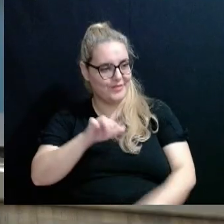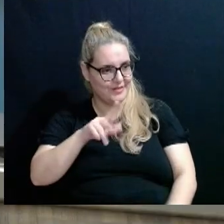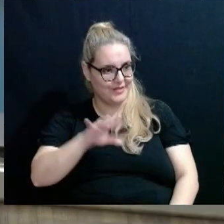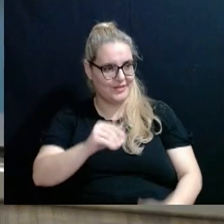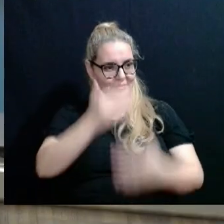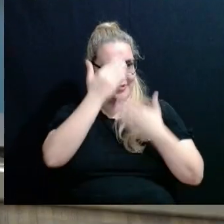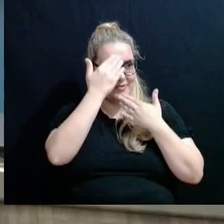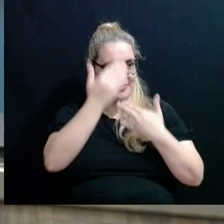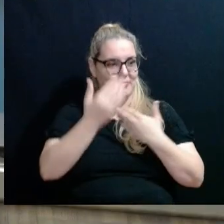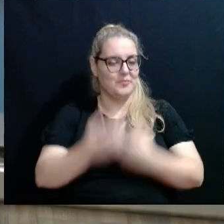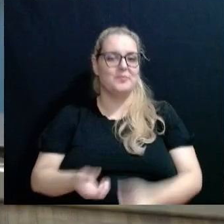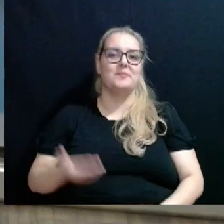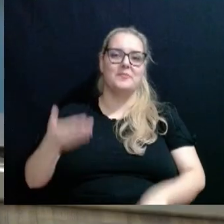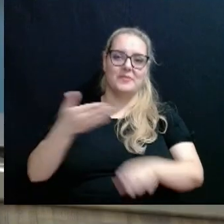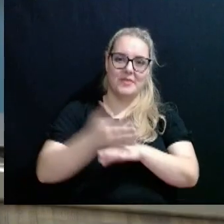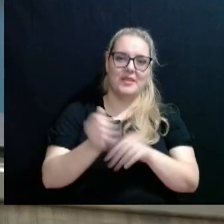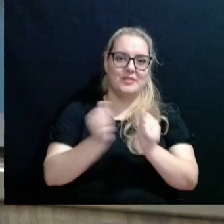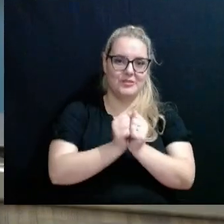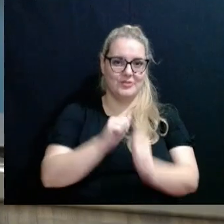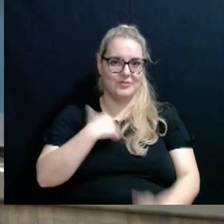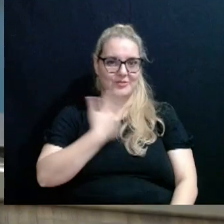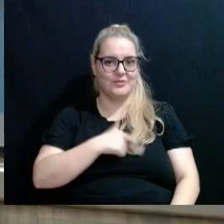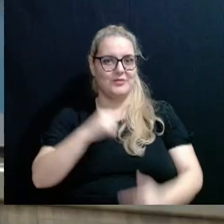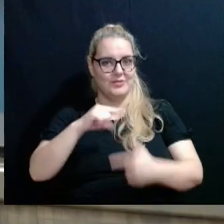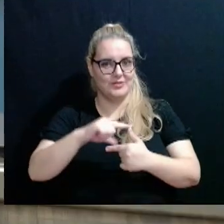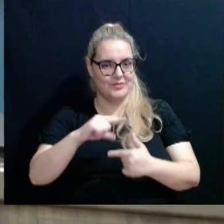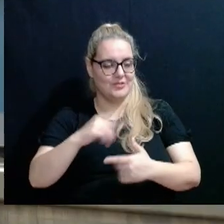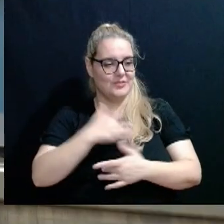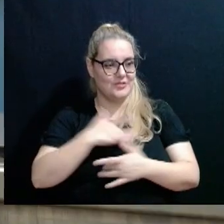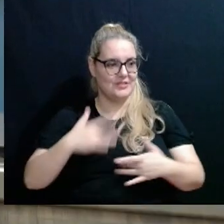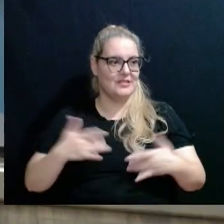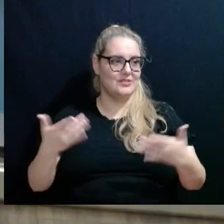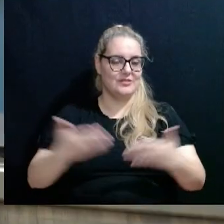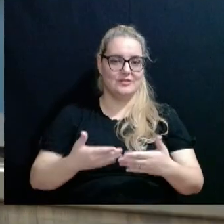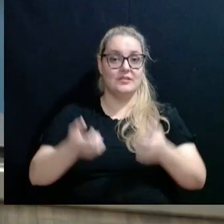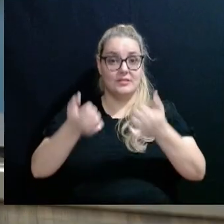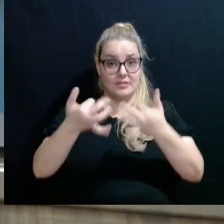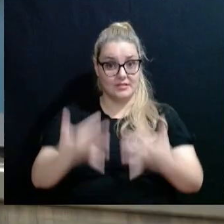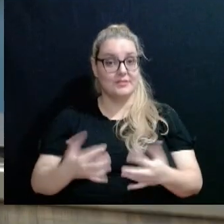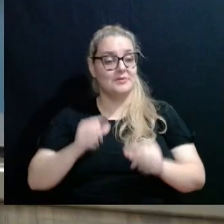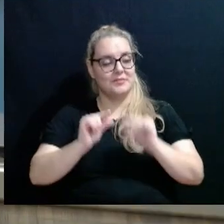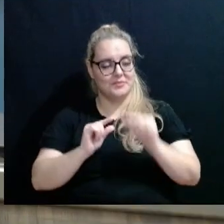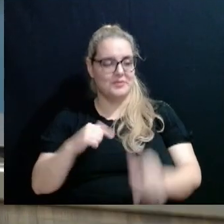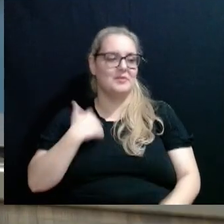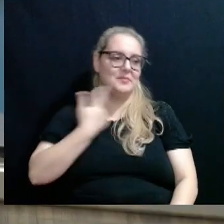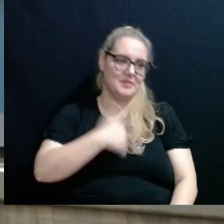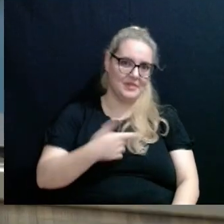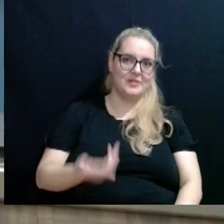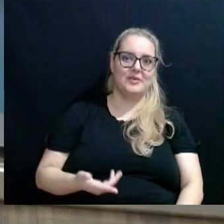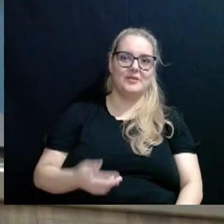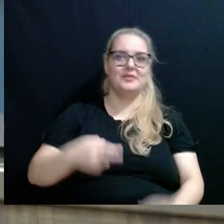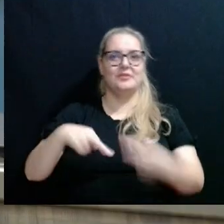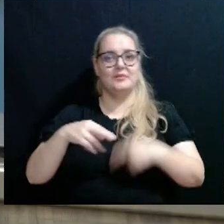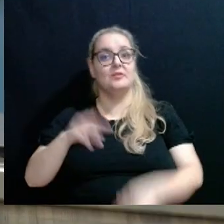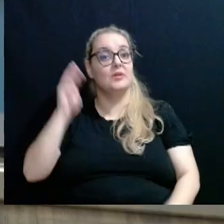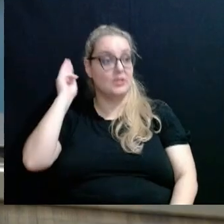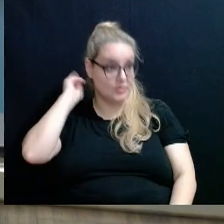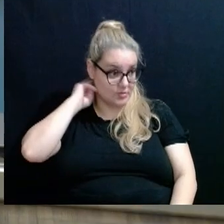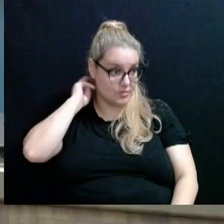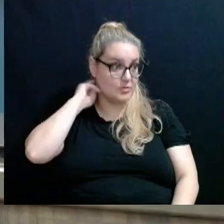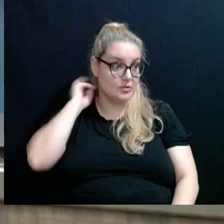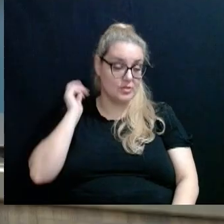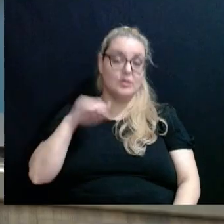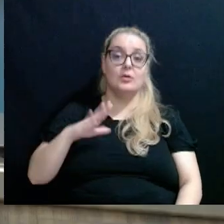Perfeito, então, doutor Lívio, muito obrigada pela sua participação aqui no nosso quadro Saúde Agora e esclarecer um pouquinho a respeito